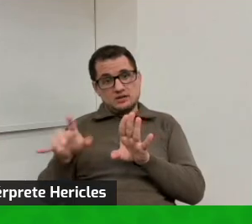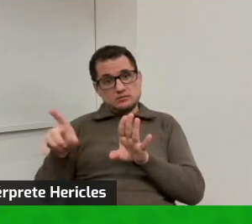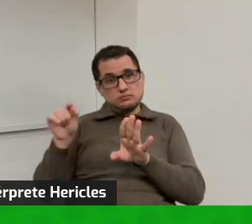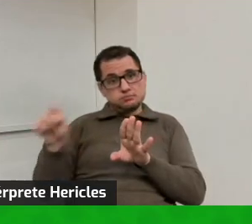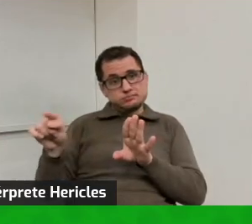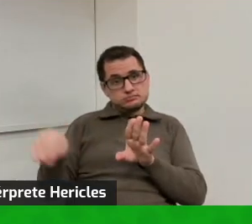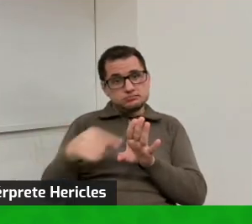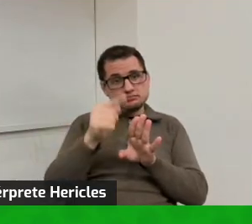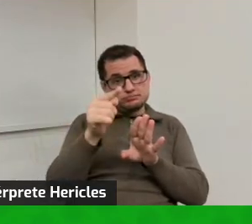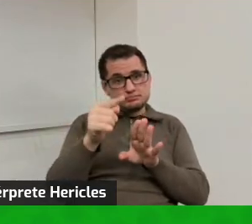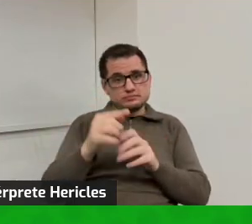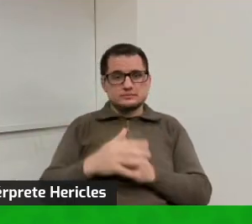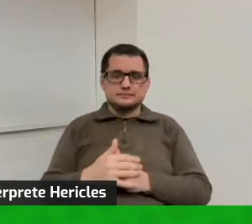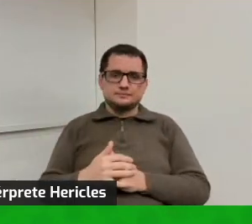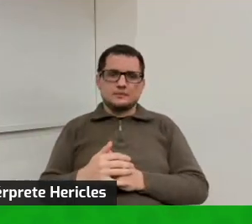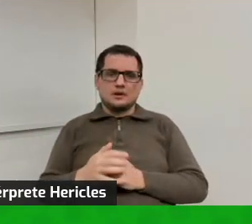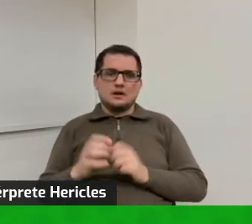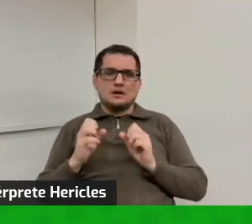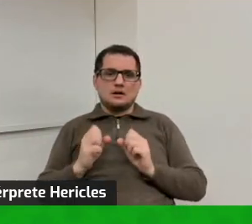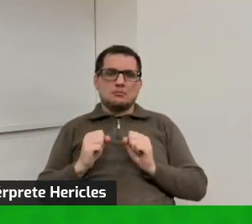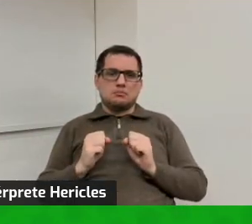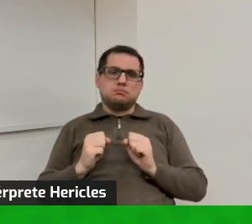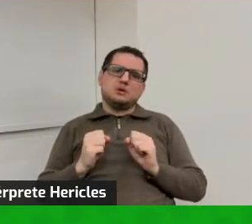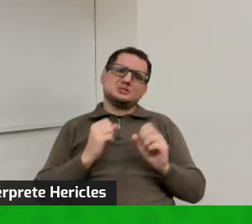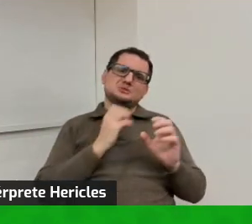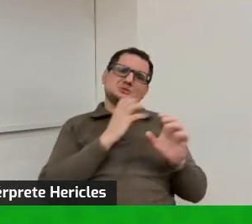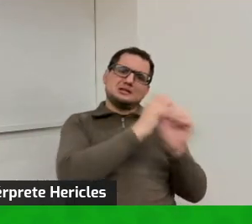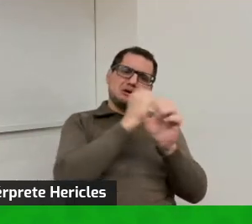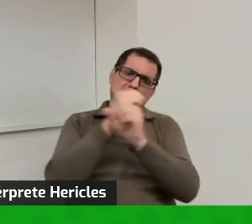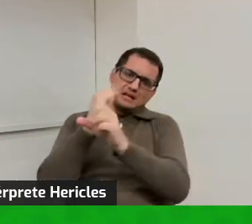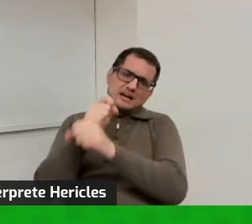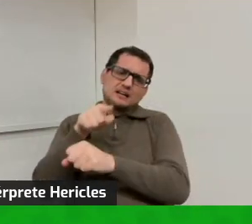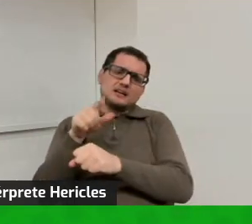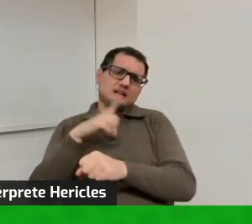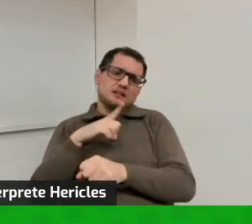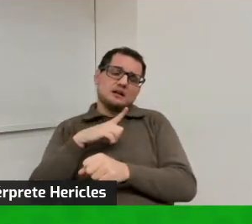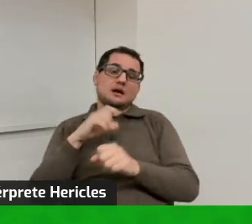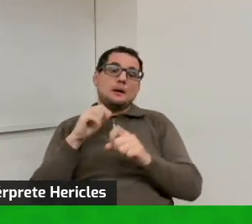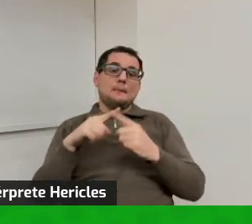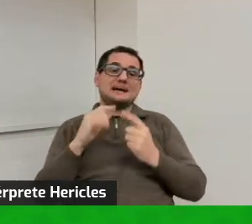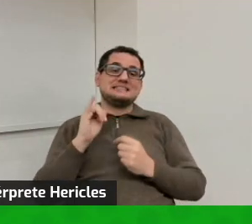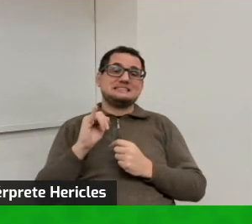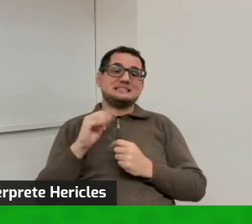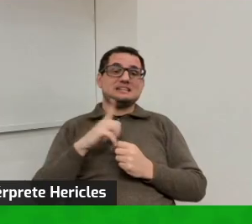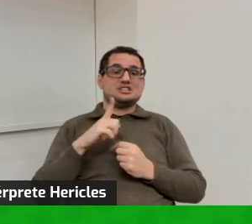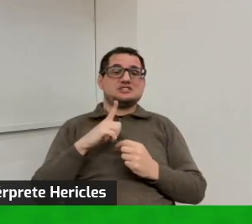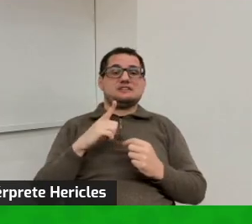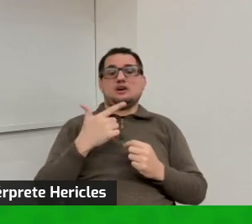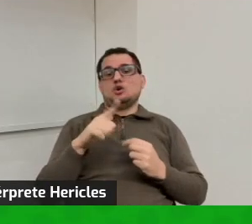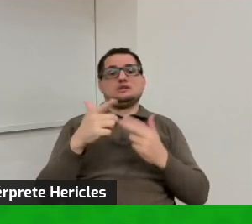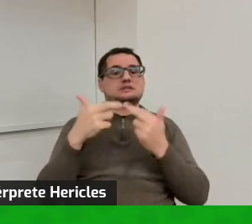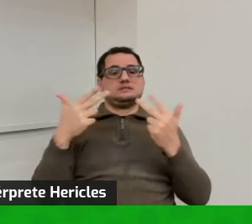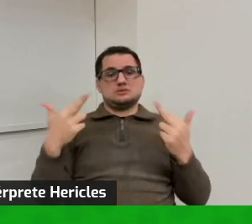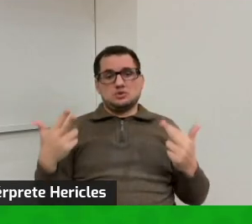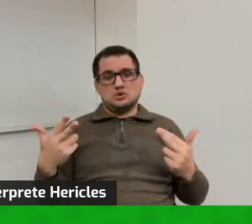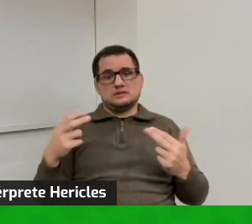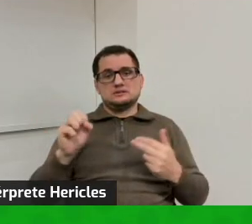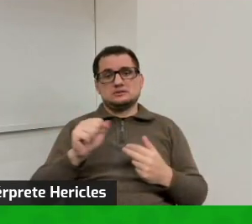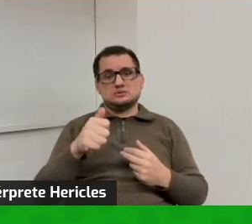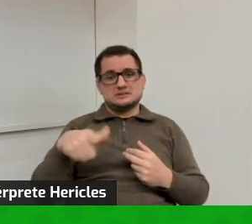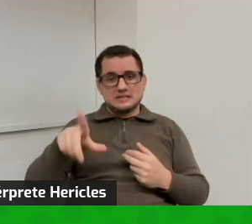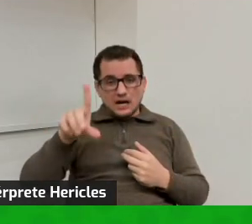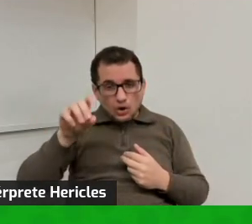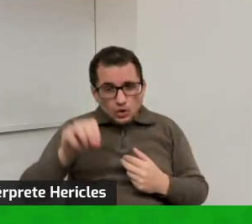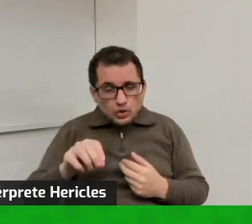igual. Posso calcular aqui? Posso calcular aqui. Porém, se o meu saldo entra algumas outras coisas e tudo mais, e aqui no final